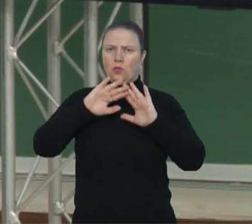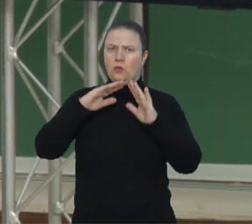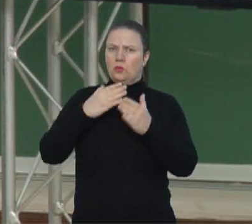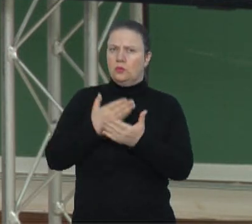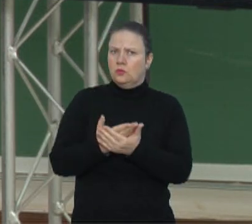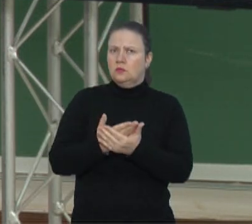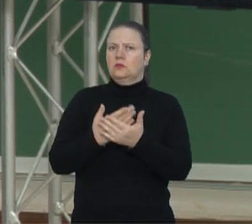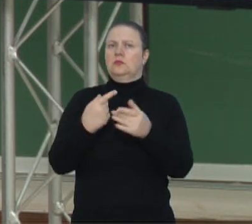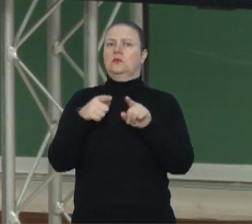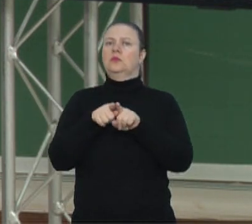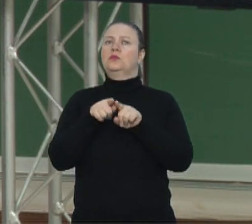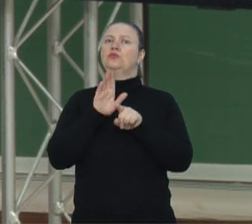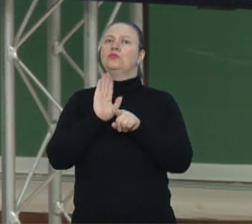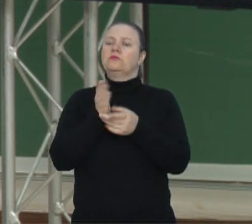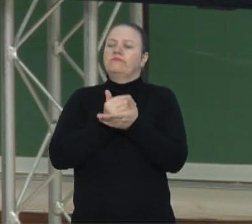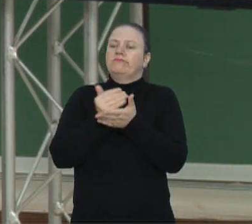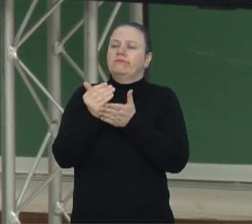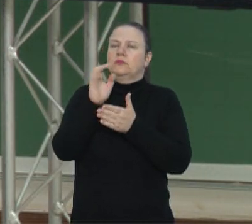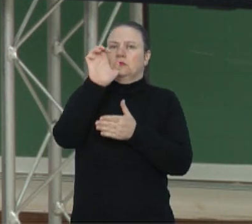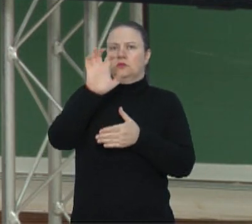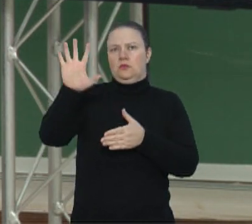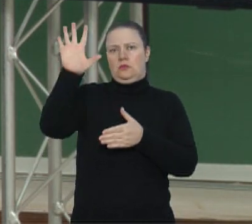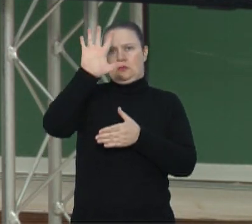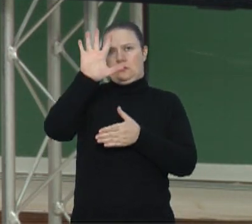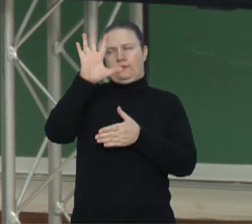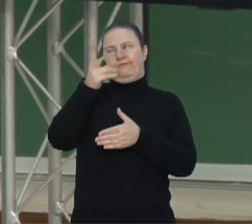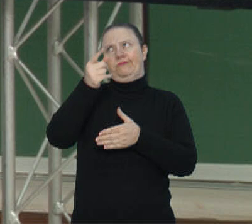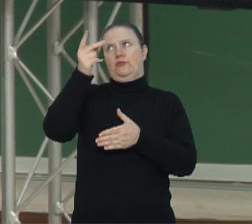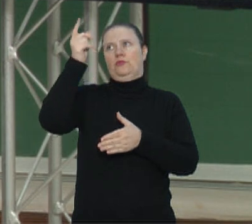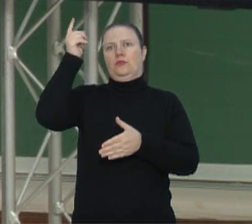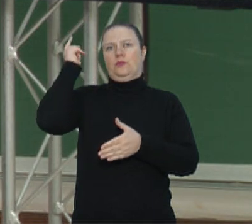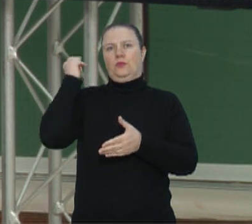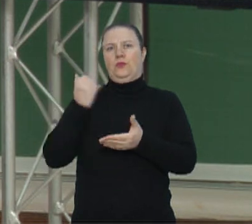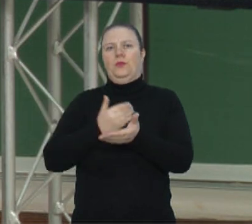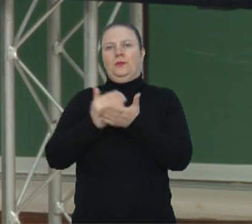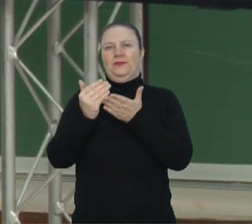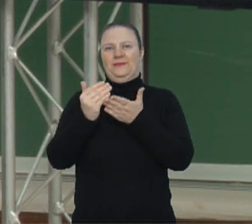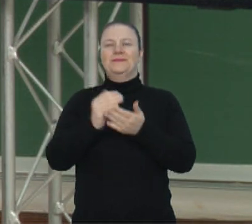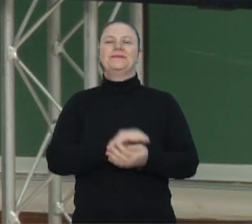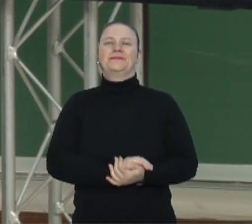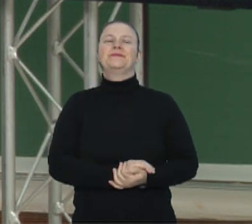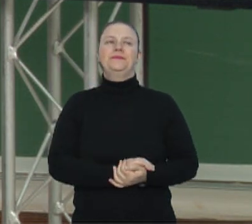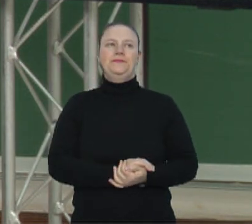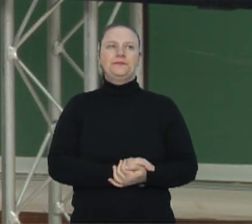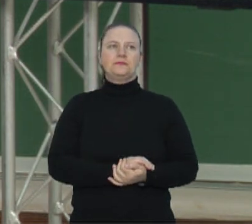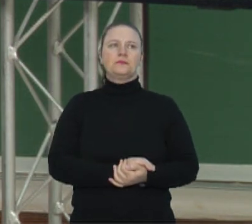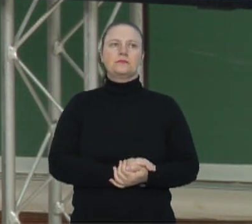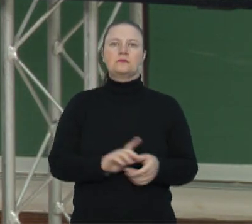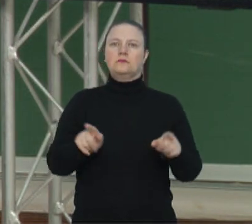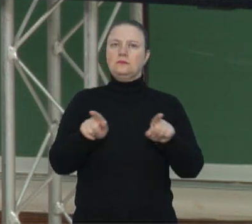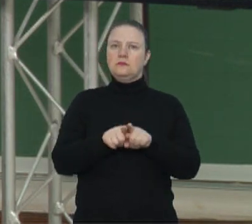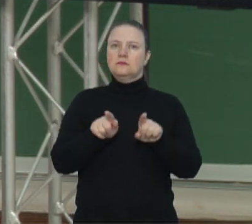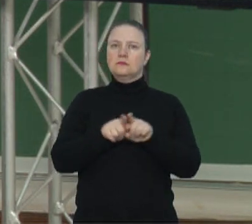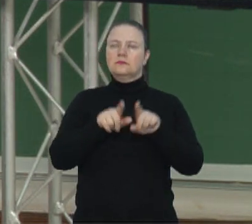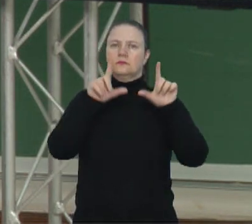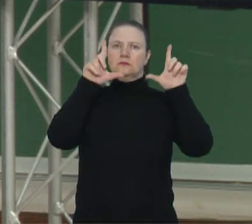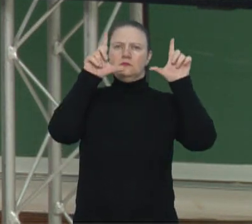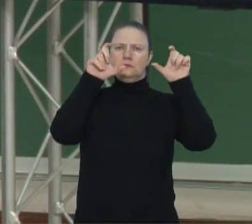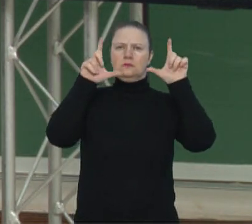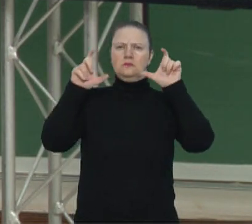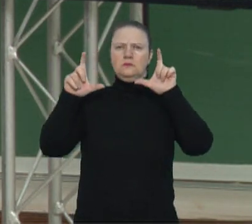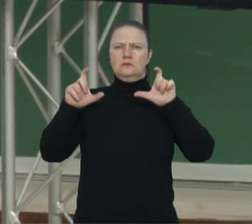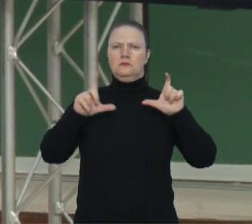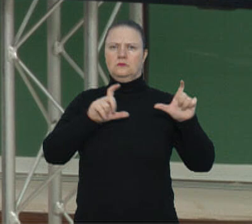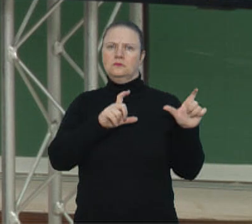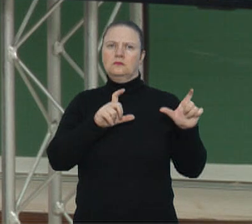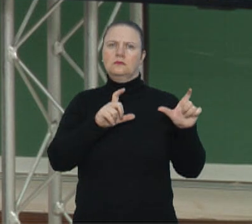na Europa, né, já há tanto tempo. Então, próximo, a gente vai falar da fotocolagem no dadaísmo.